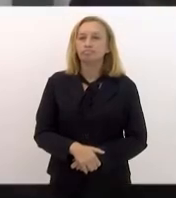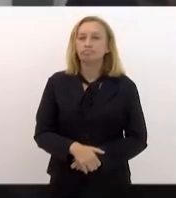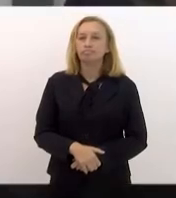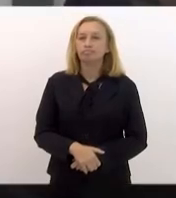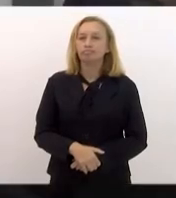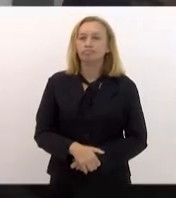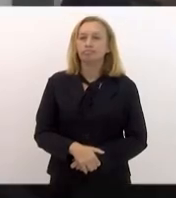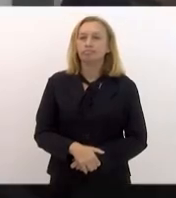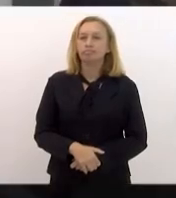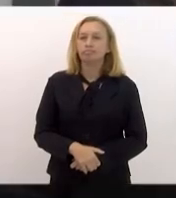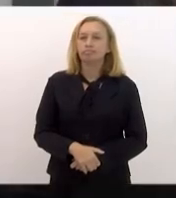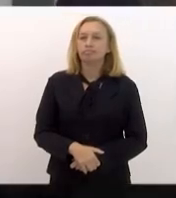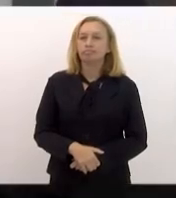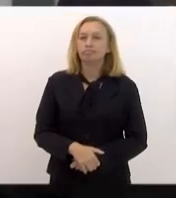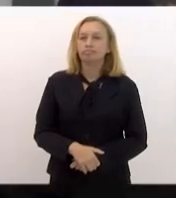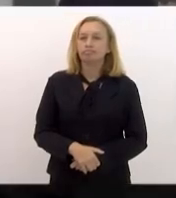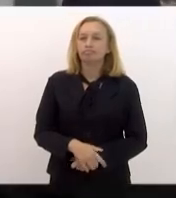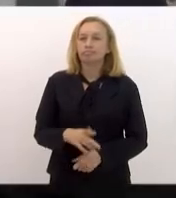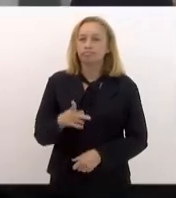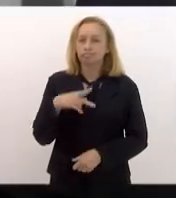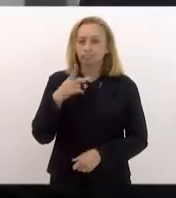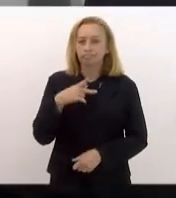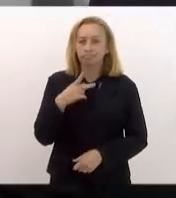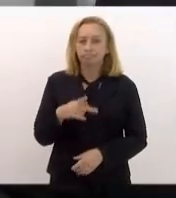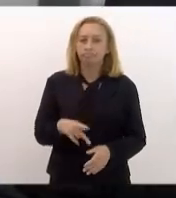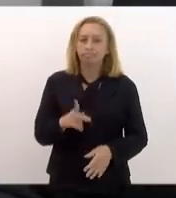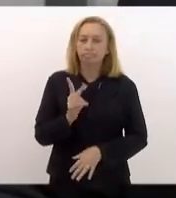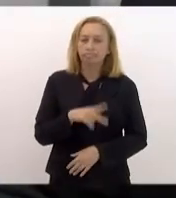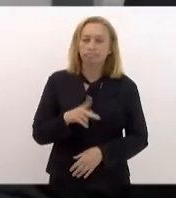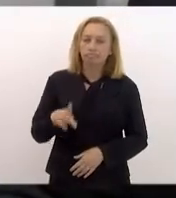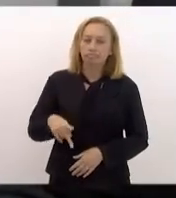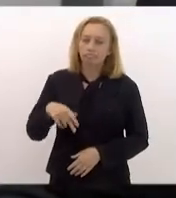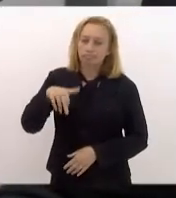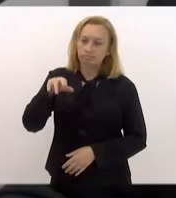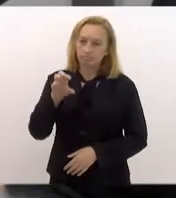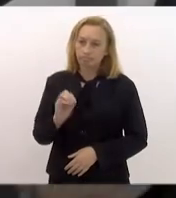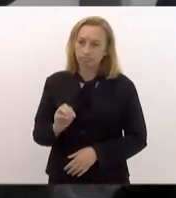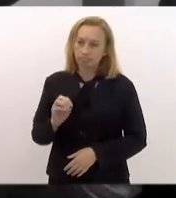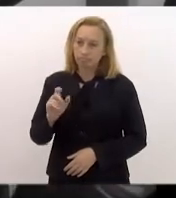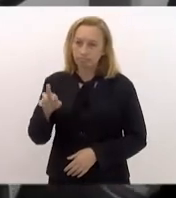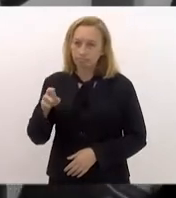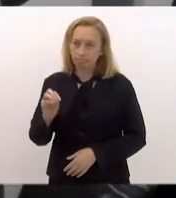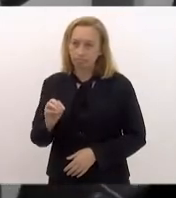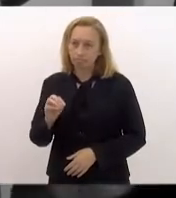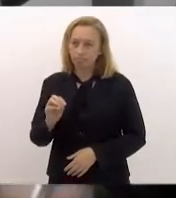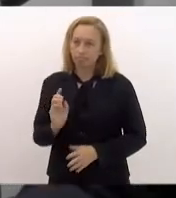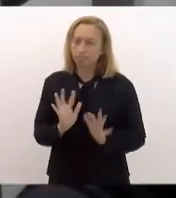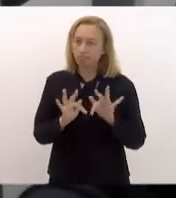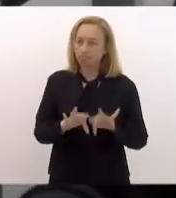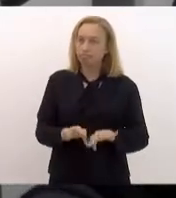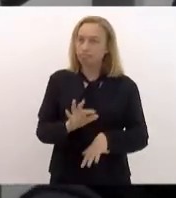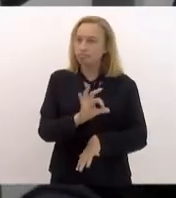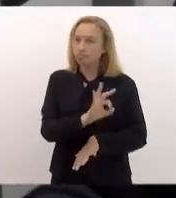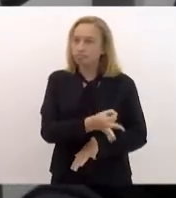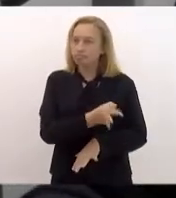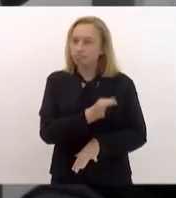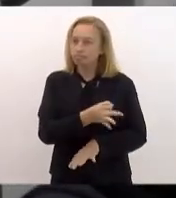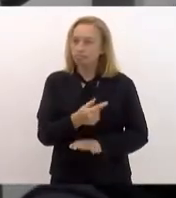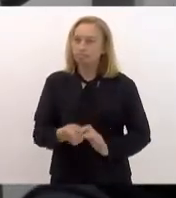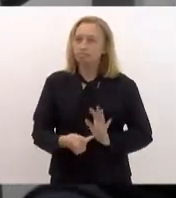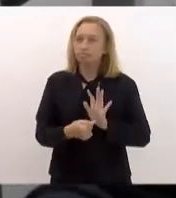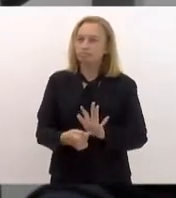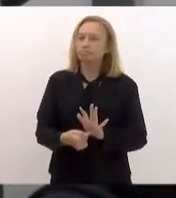exposição feita aqui pelo professor Mauro Osório, onde termina exatamente apontando